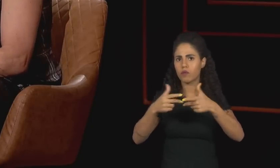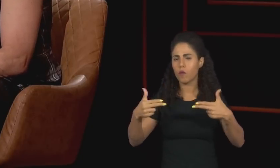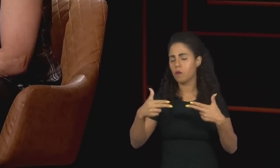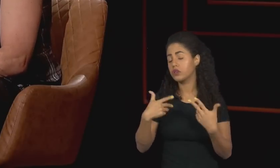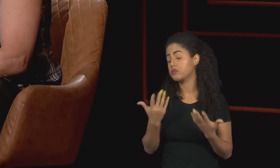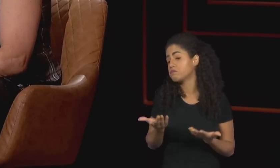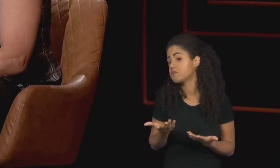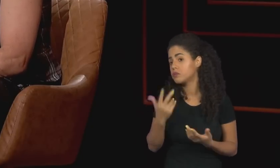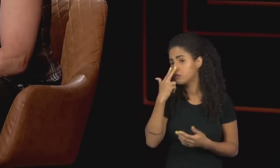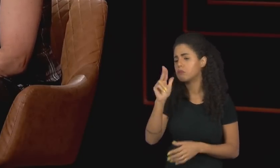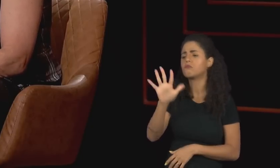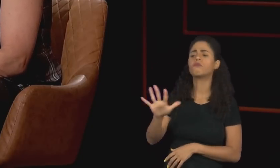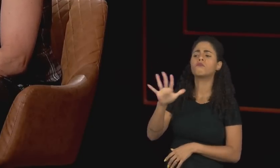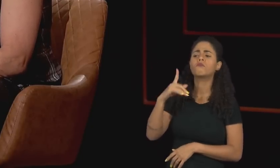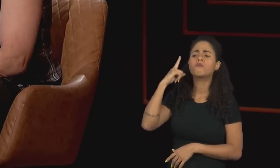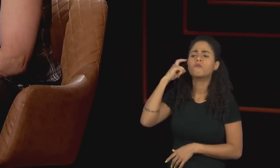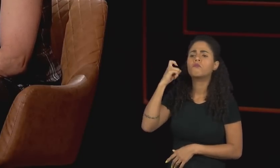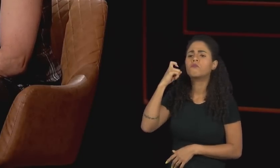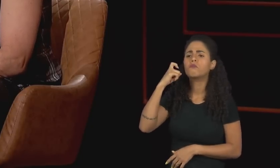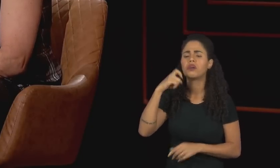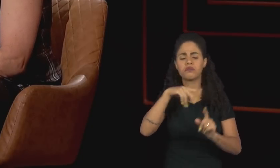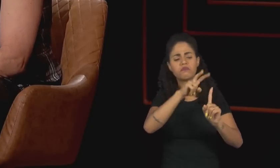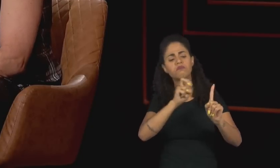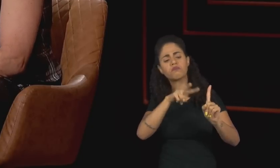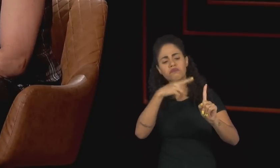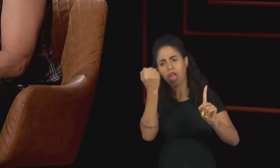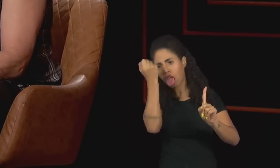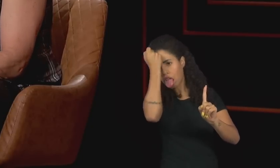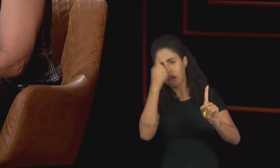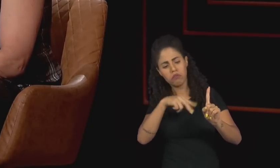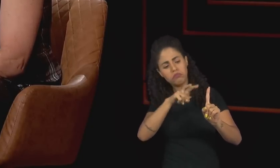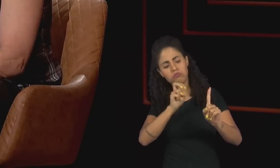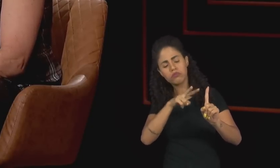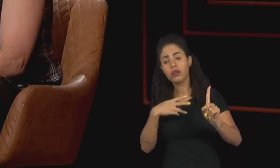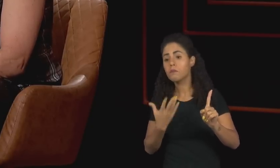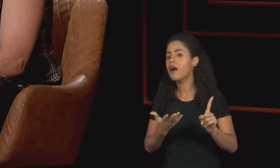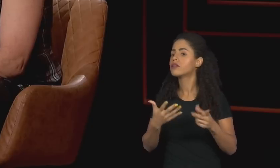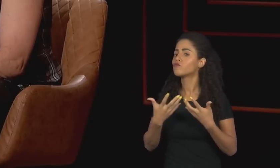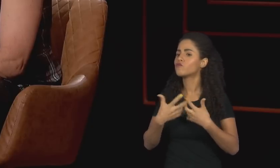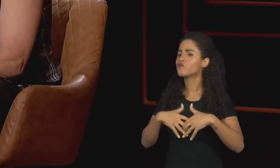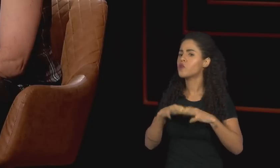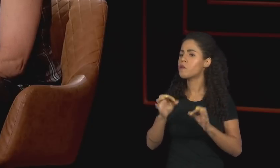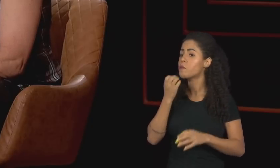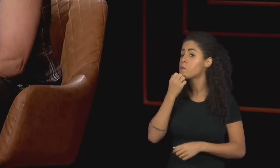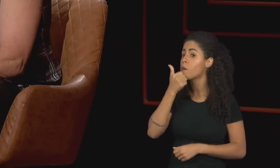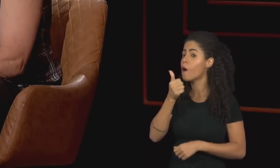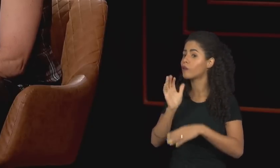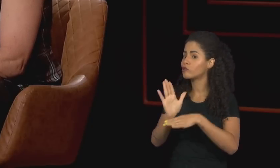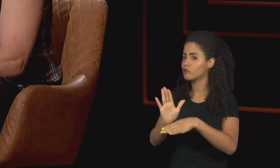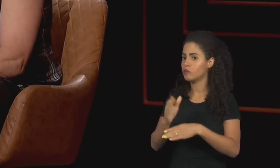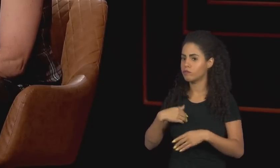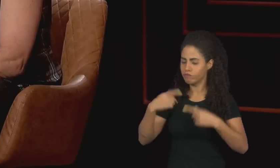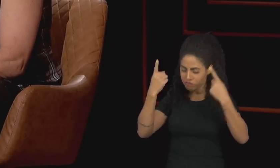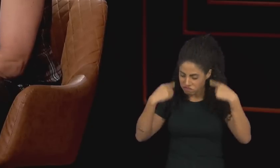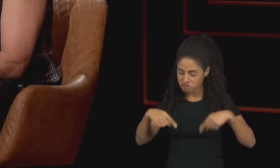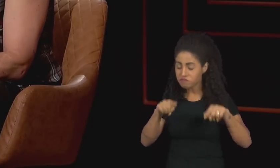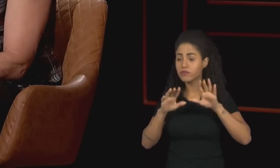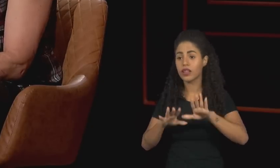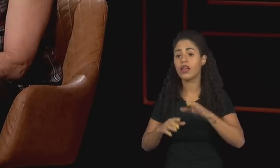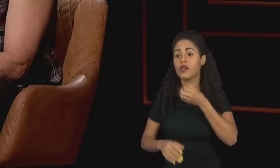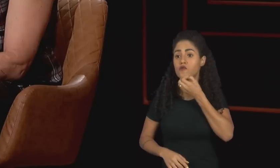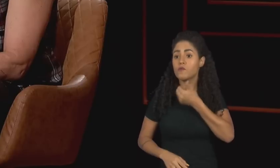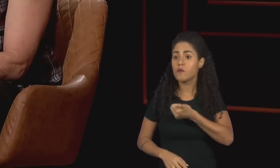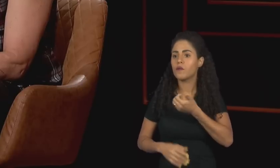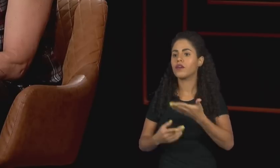acho. Talvez engraçado, talvez não sei, mas sei que funcionou na época. E foi bom. E eu tinha